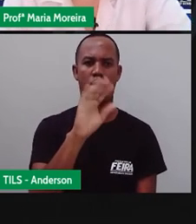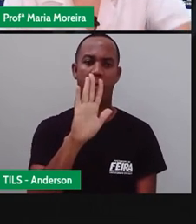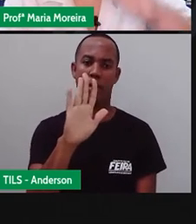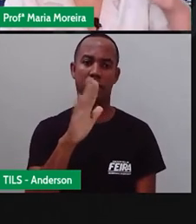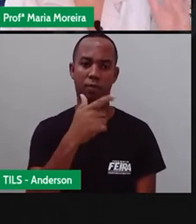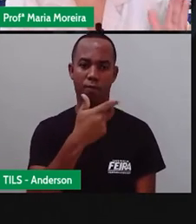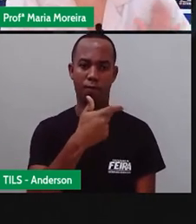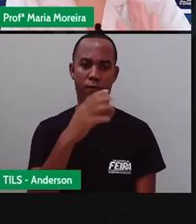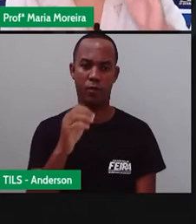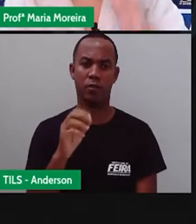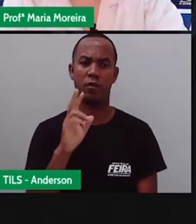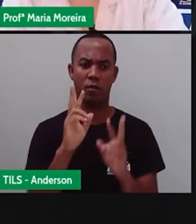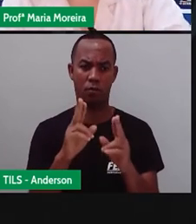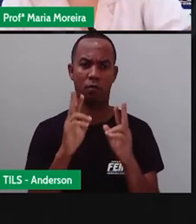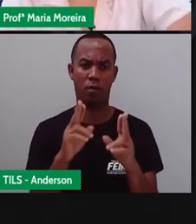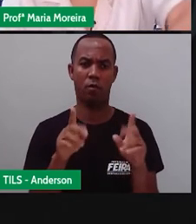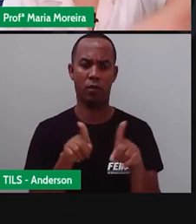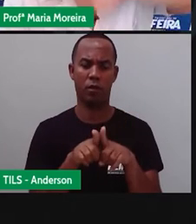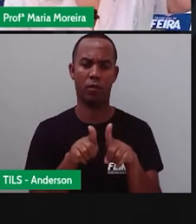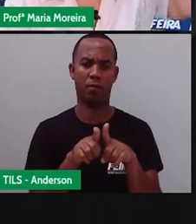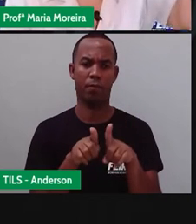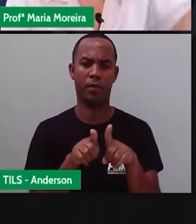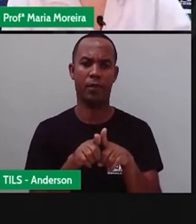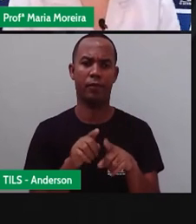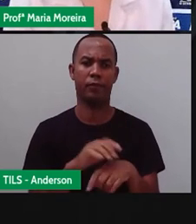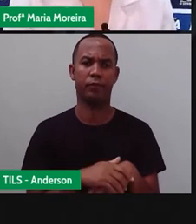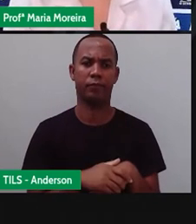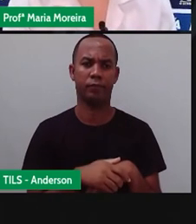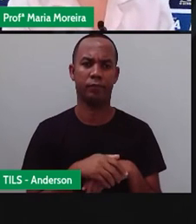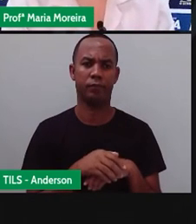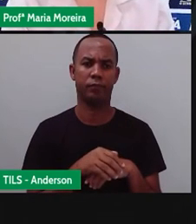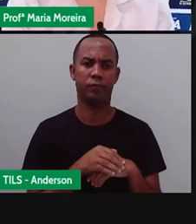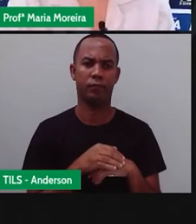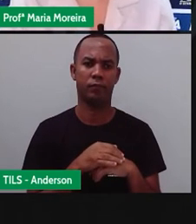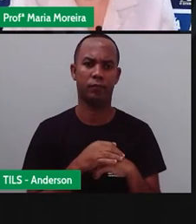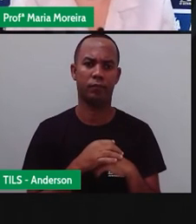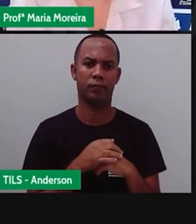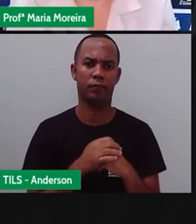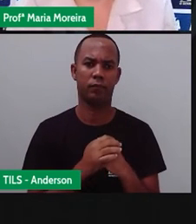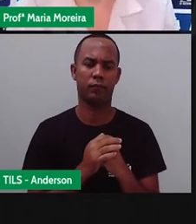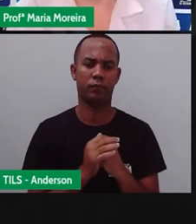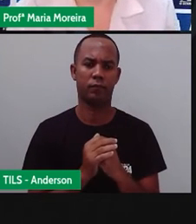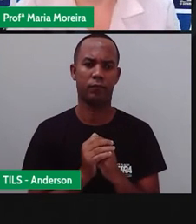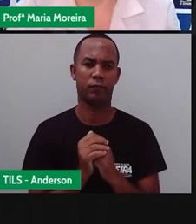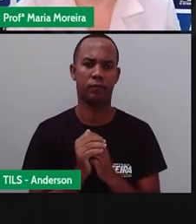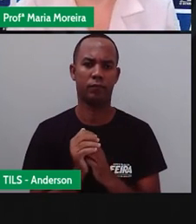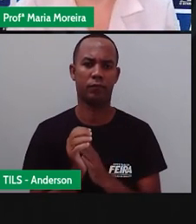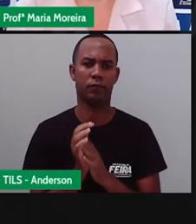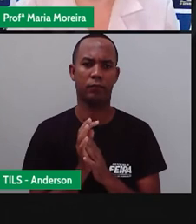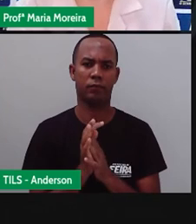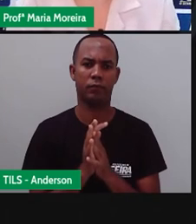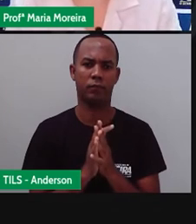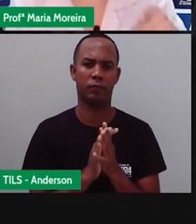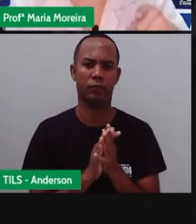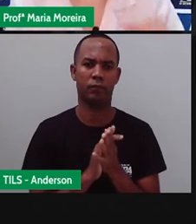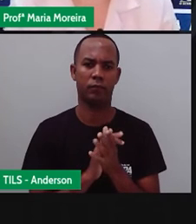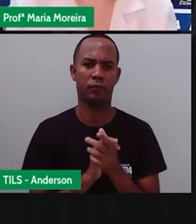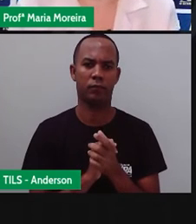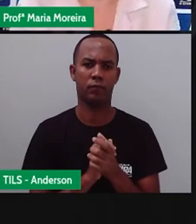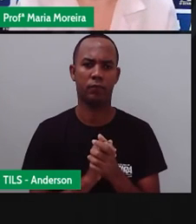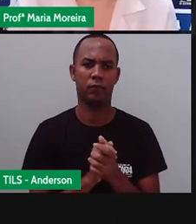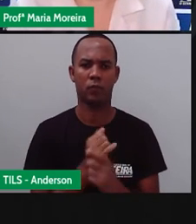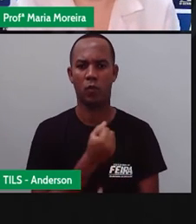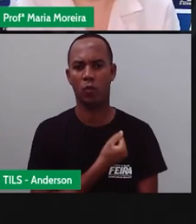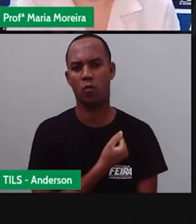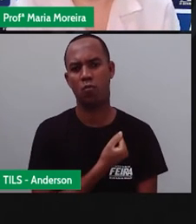fosse 20 a mesma coisa são duas o que centenas passa para a próxima casa e olha só e por